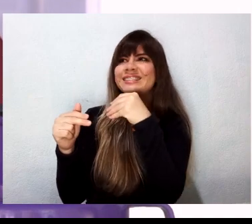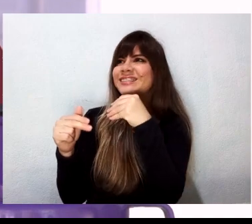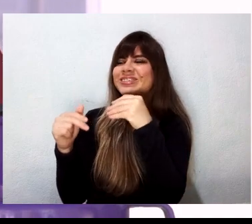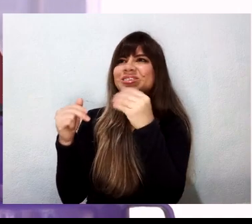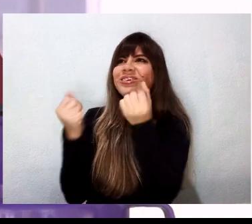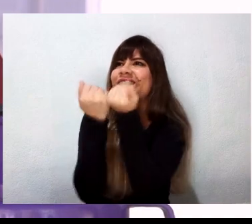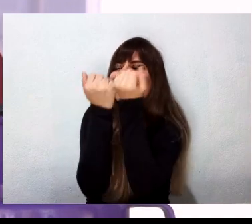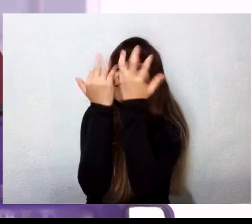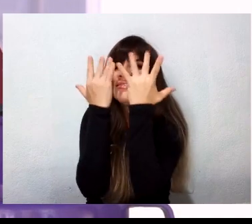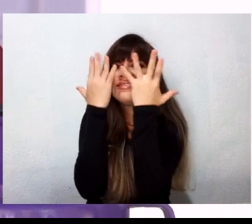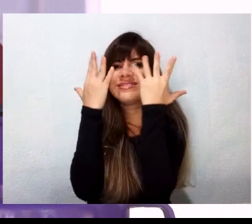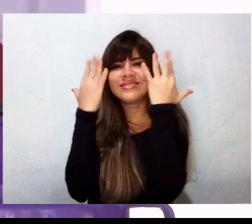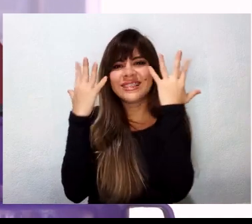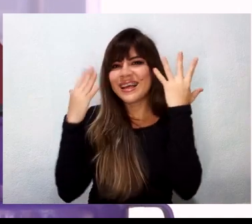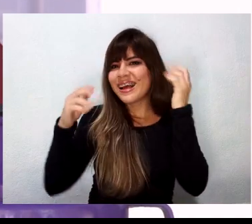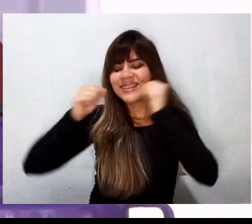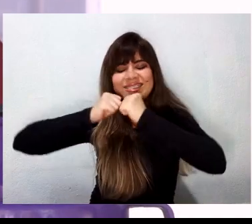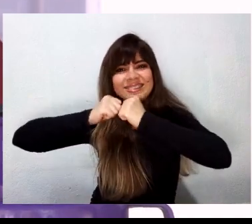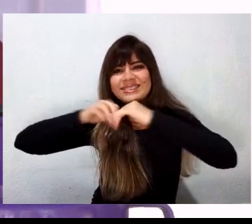Bonito, assim,